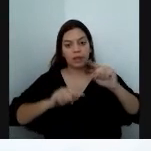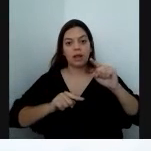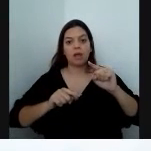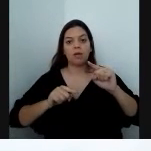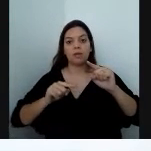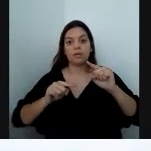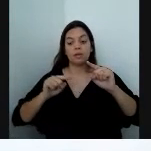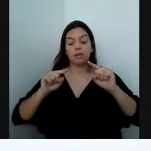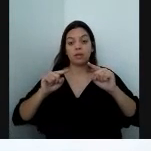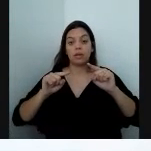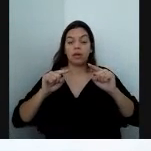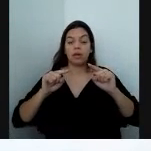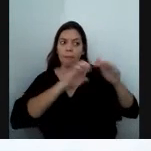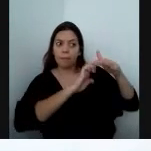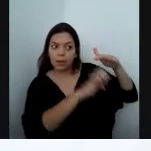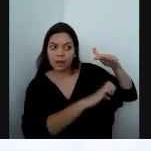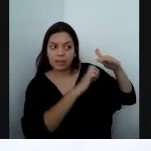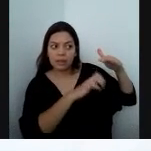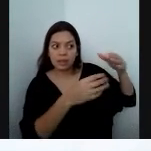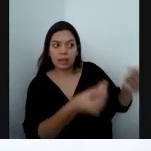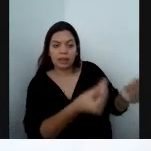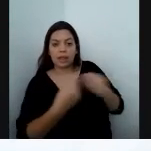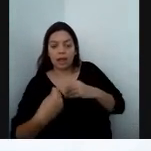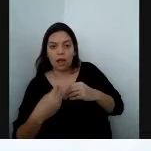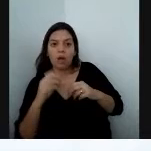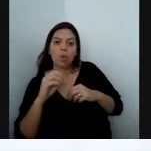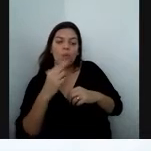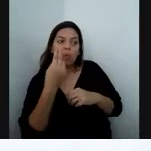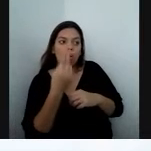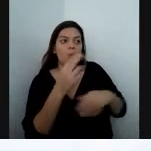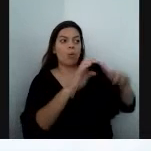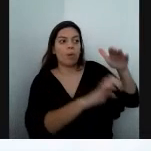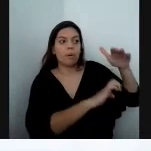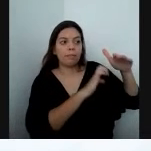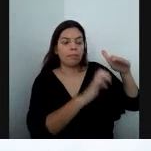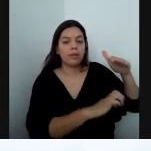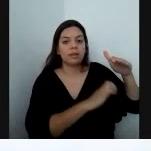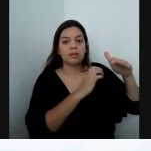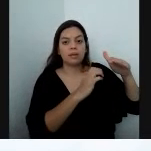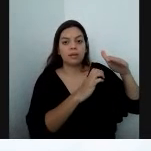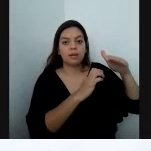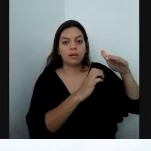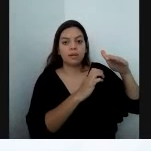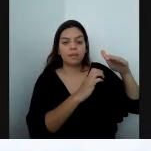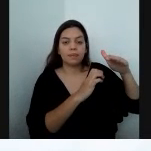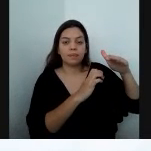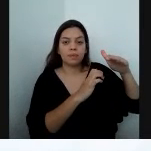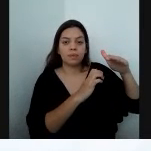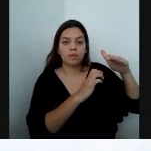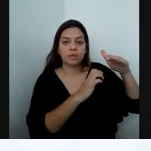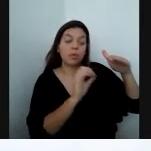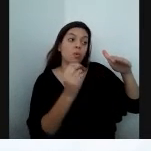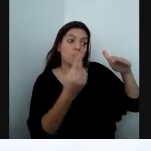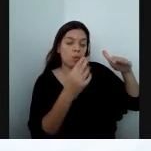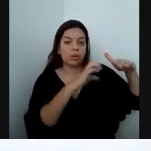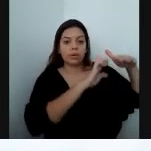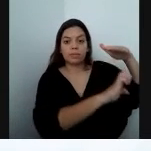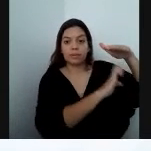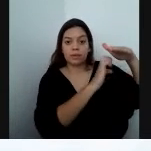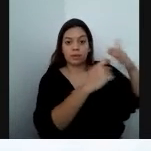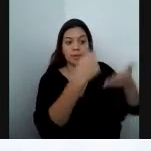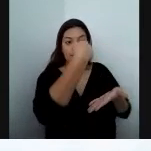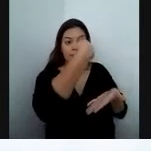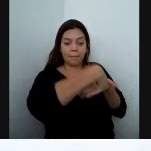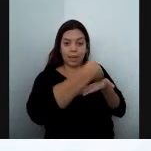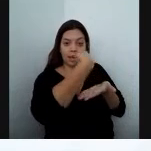ceder parte dos seus equipamentos, ou a empresa vai ceder não, vai pagar ou subsidiar